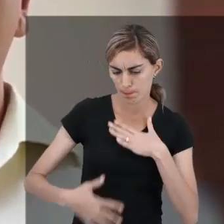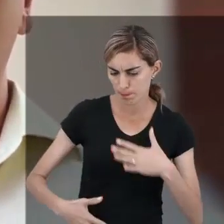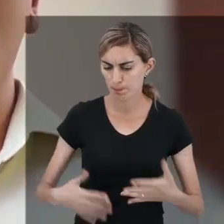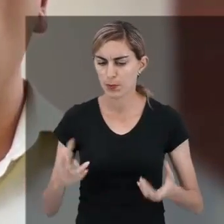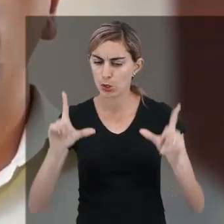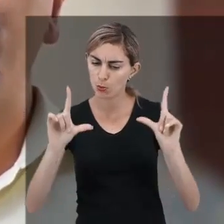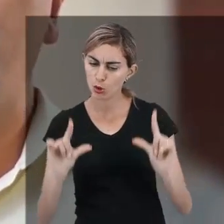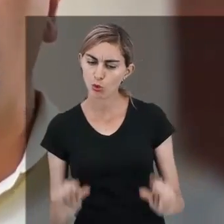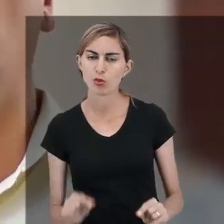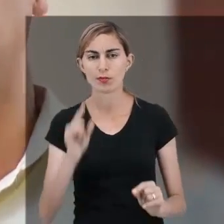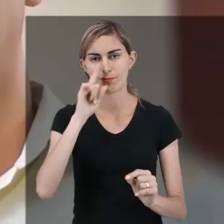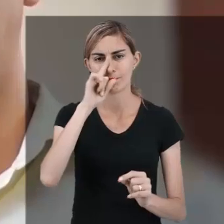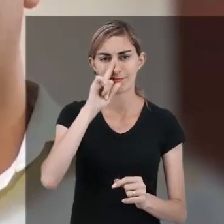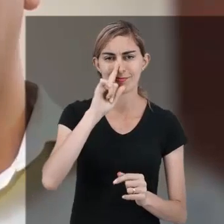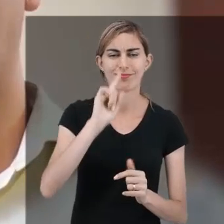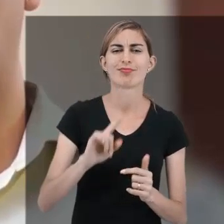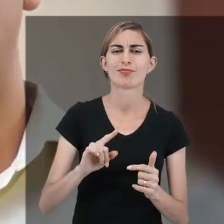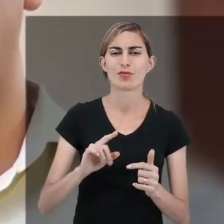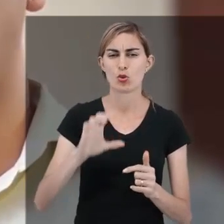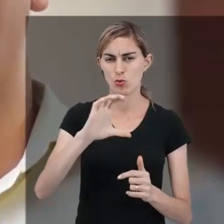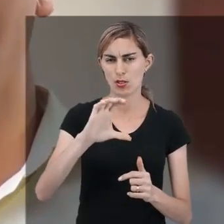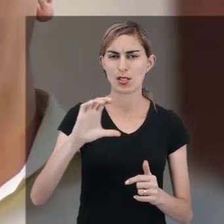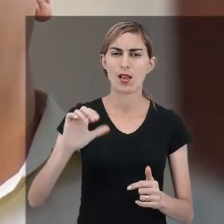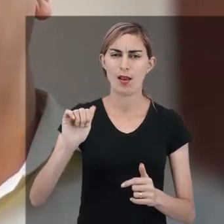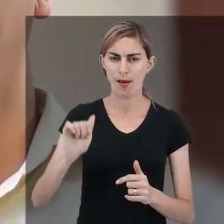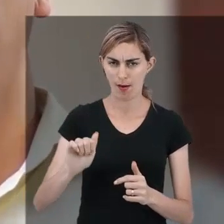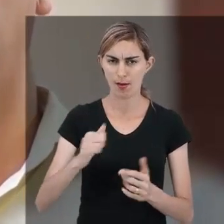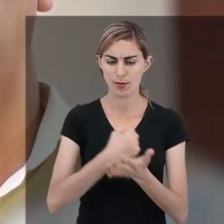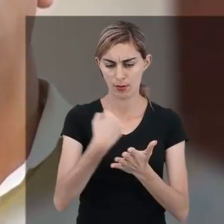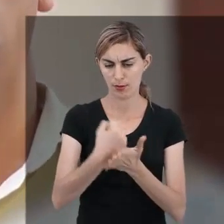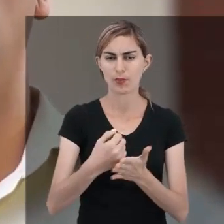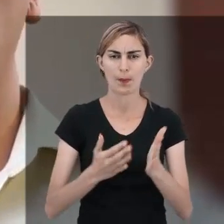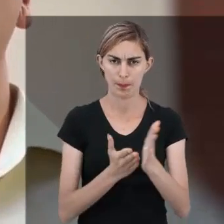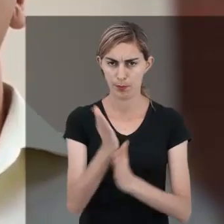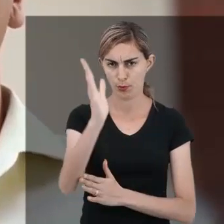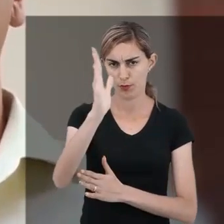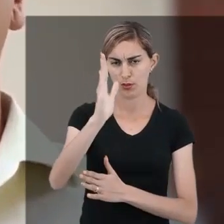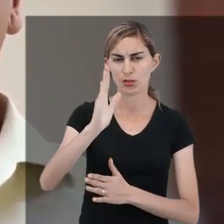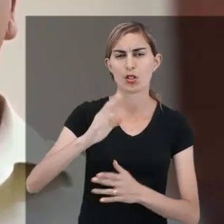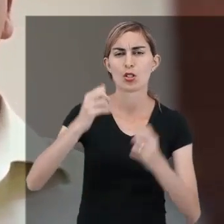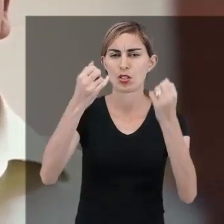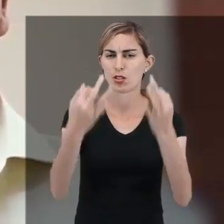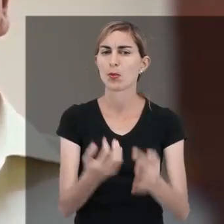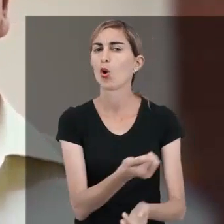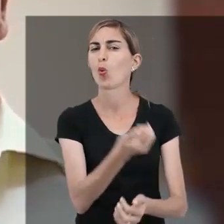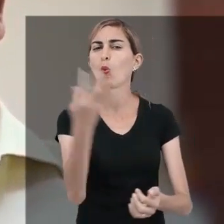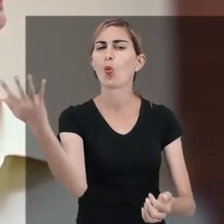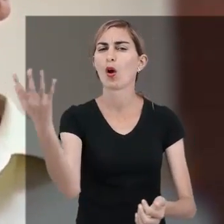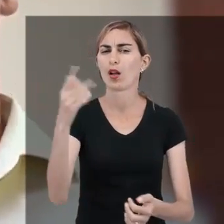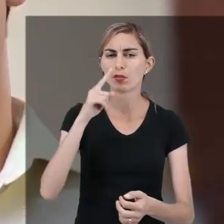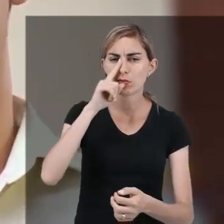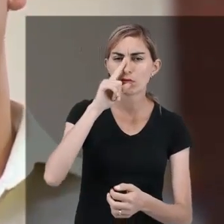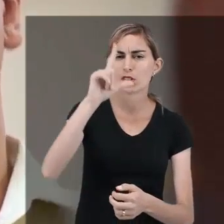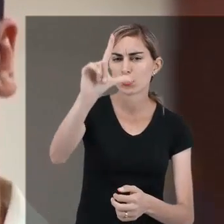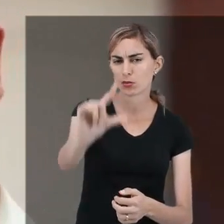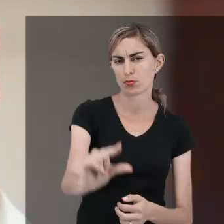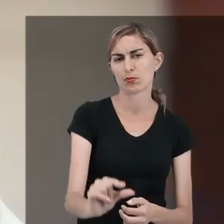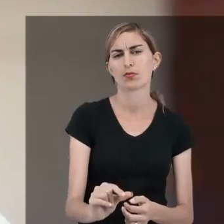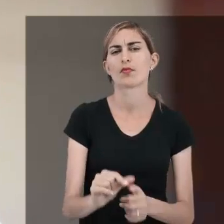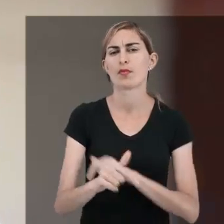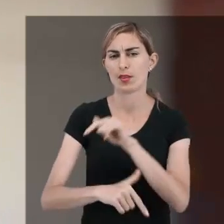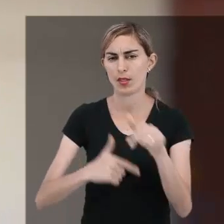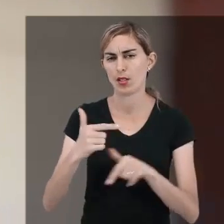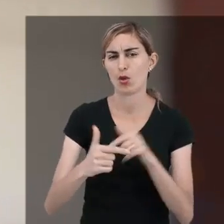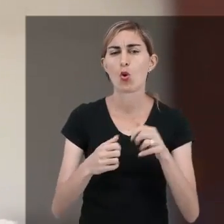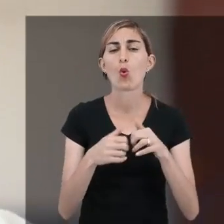risco. O CA, o certificado de aprovação, ele determina quanto daquele risco pode ser atenuado, qual risco